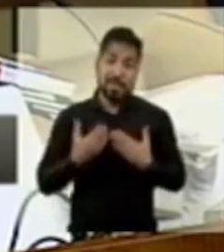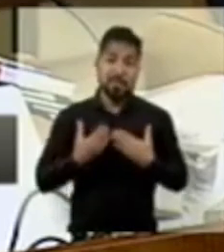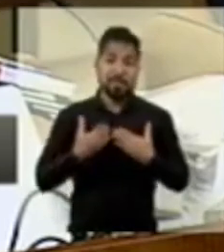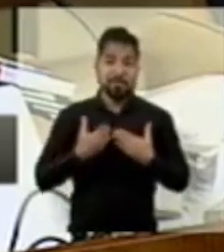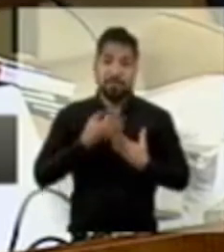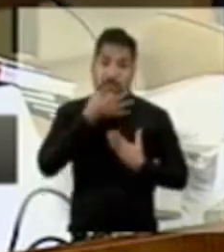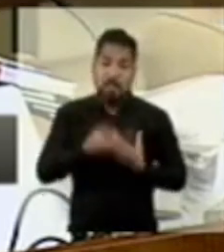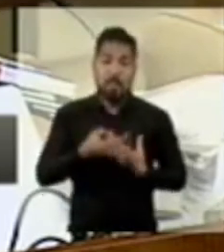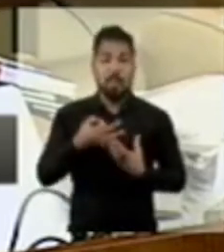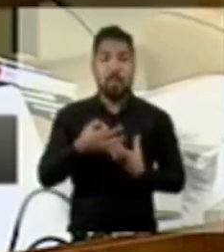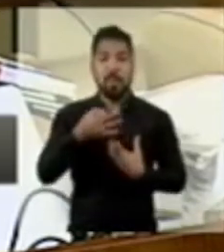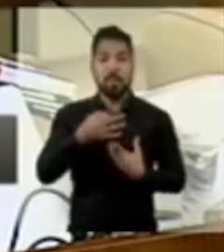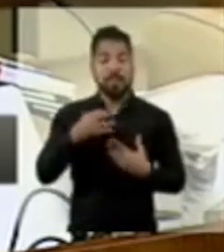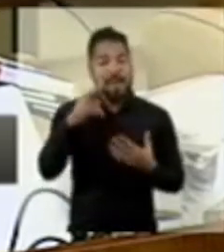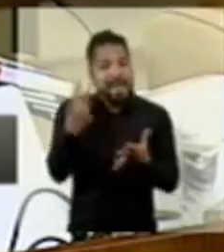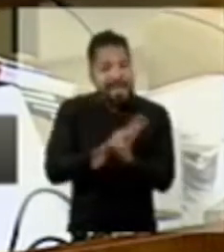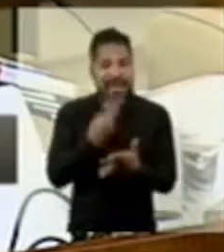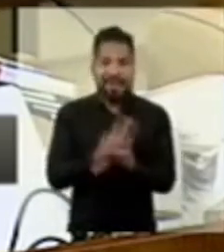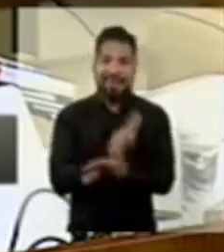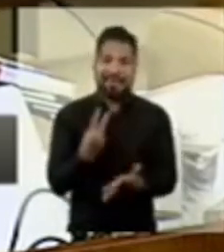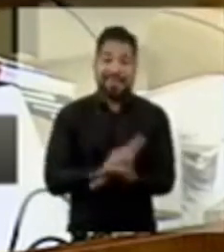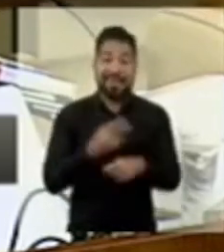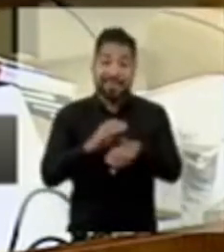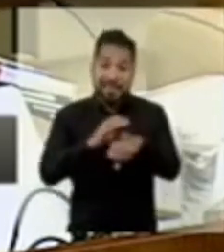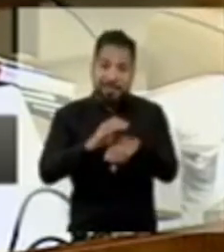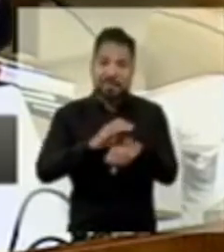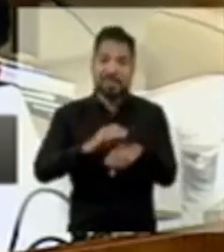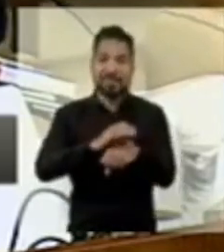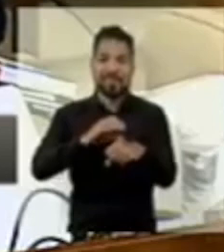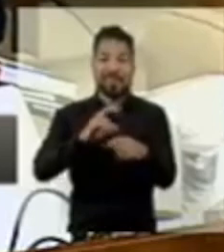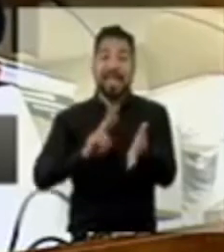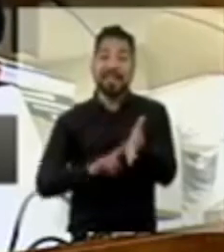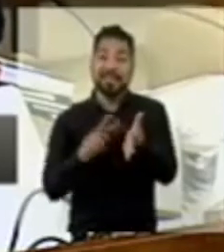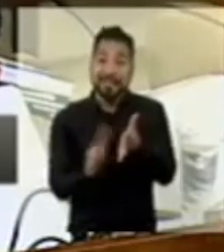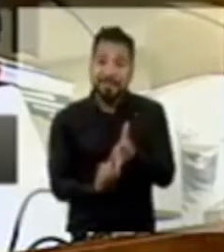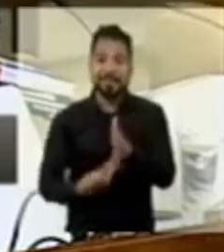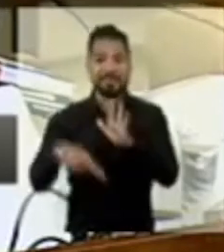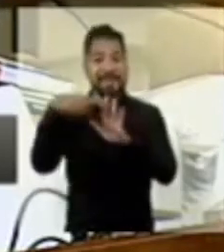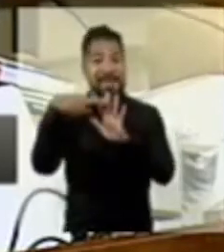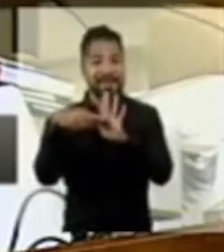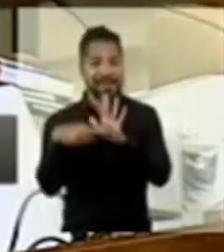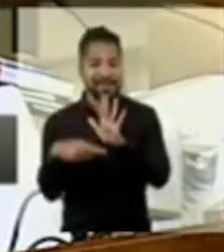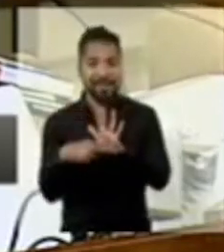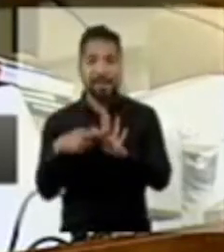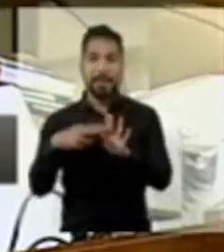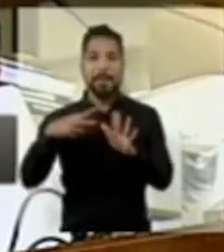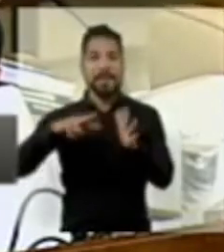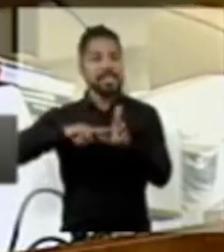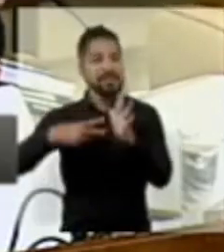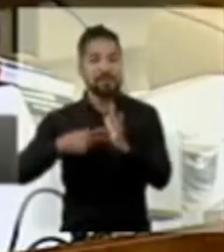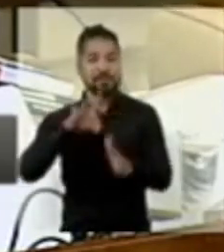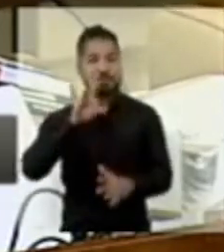equivocada da constituição interpretar essas normas como significando que